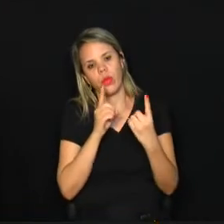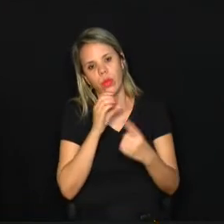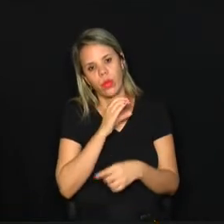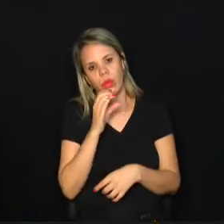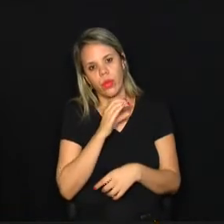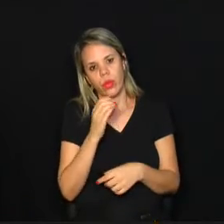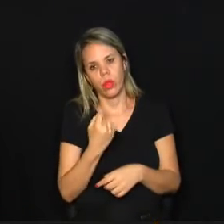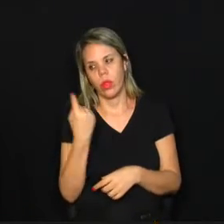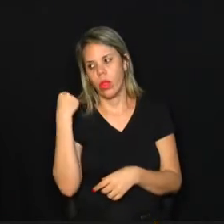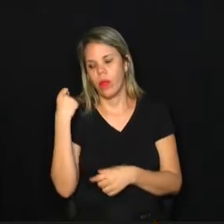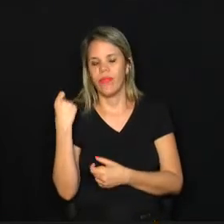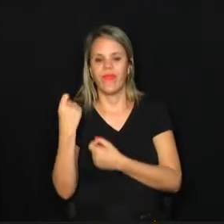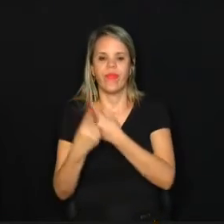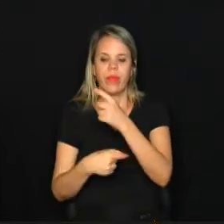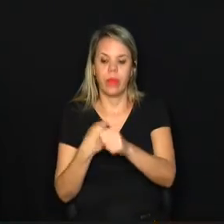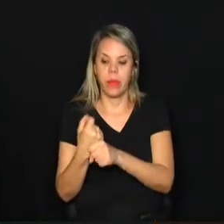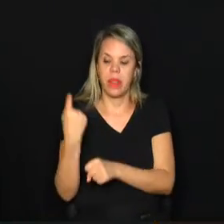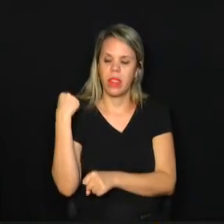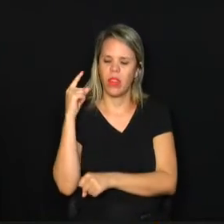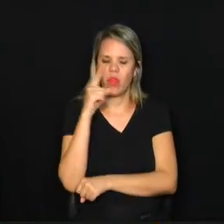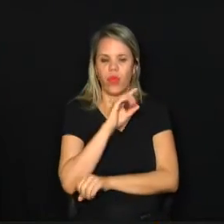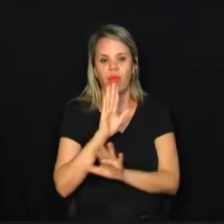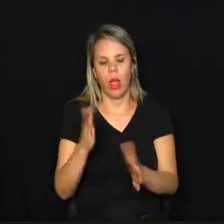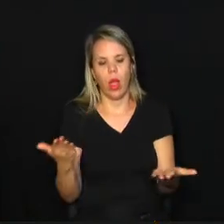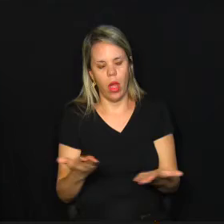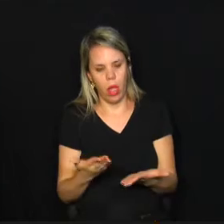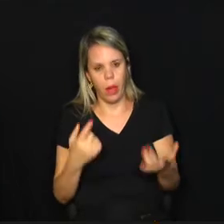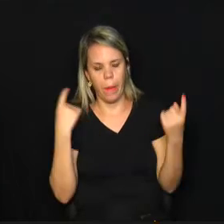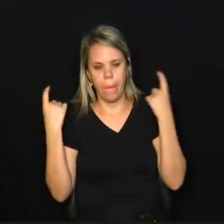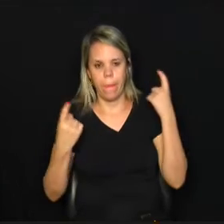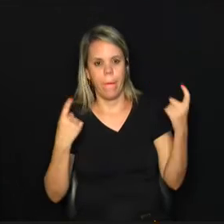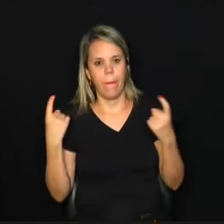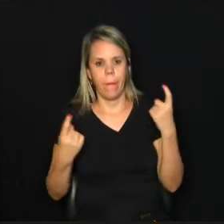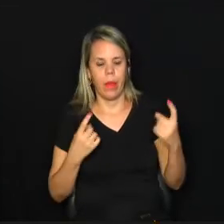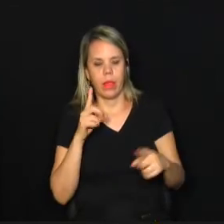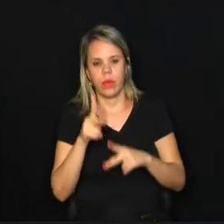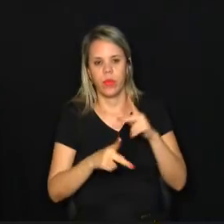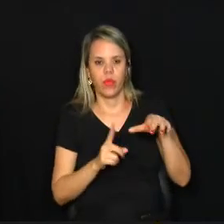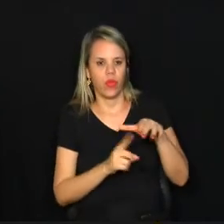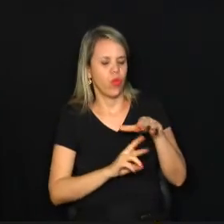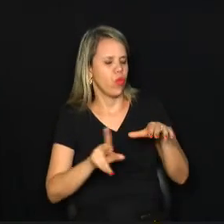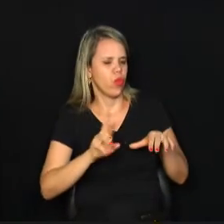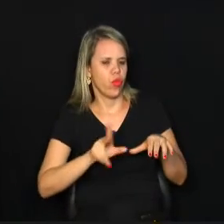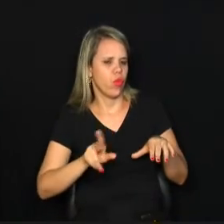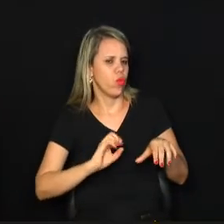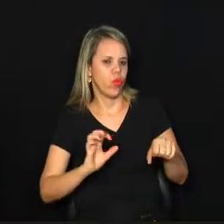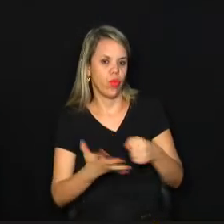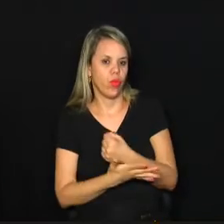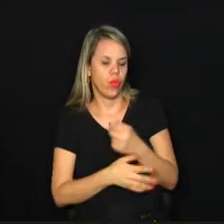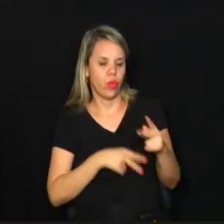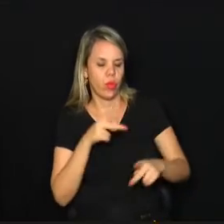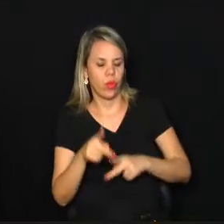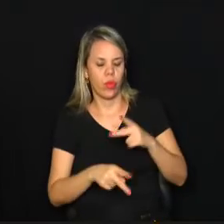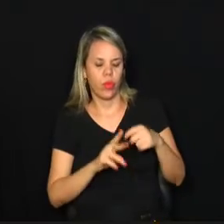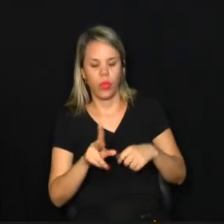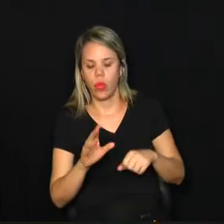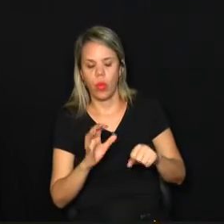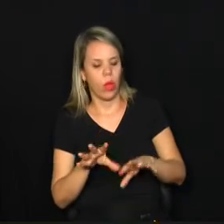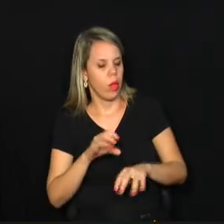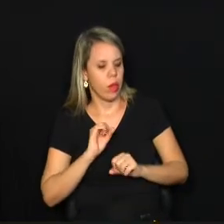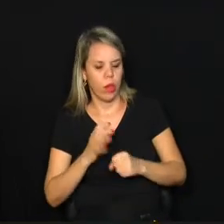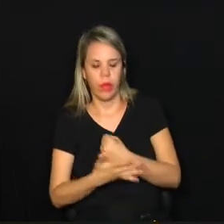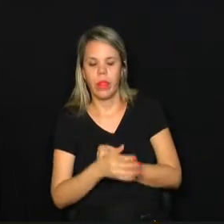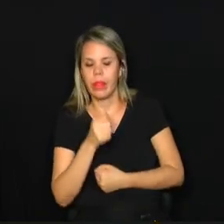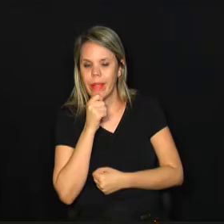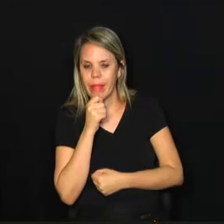coisa que foi muito raro ano passado, mas o que mais preocupa são os pacientes não Covid, esses pacientes que